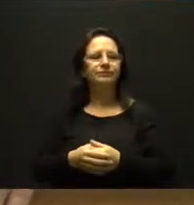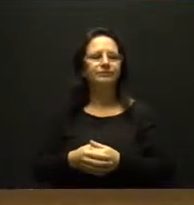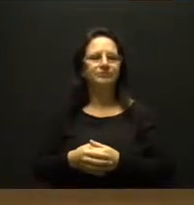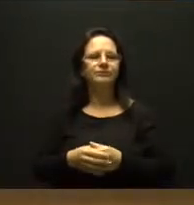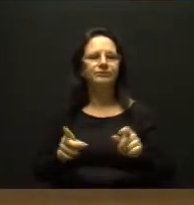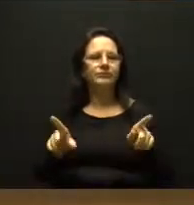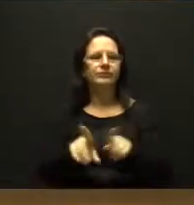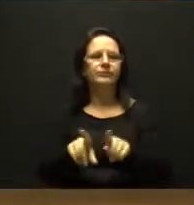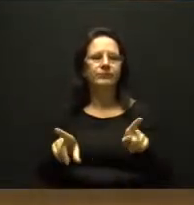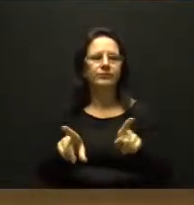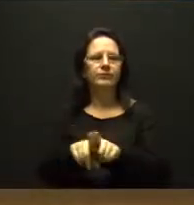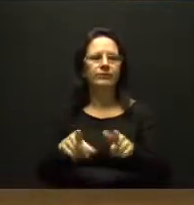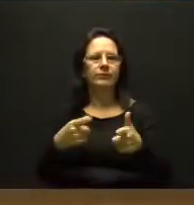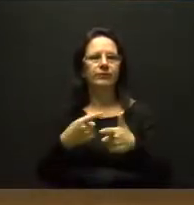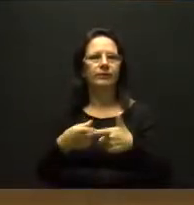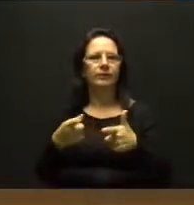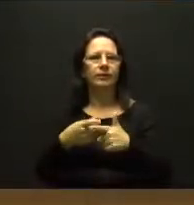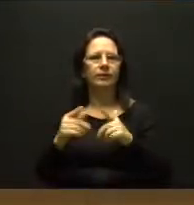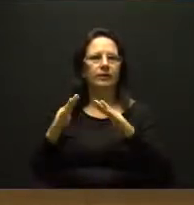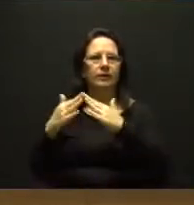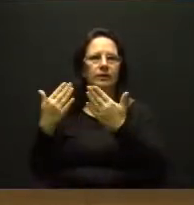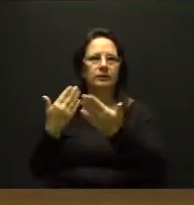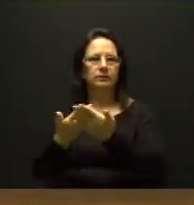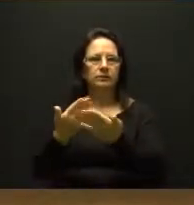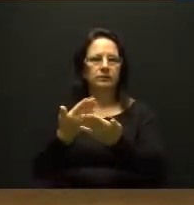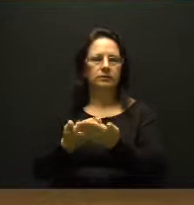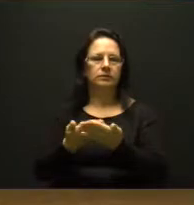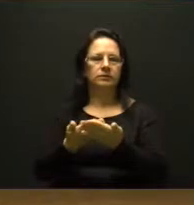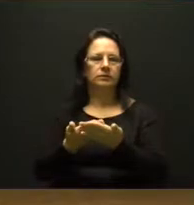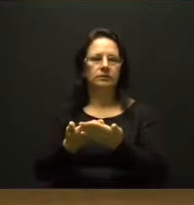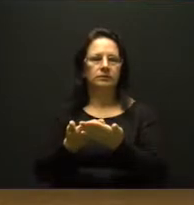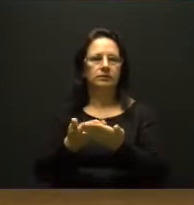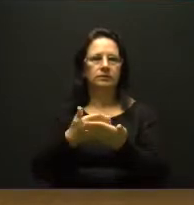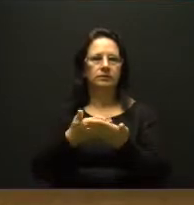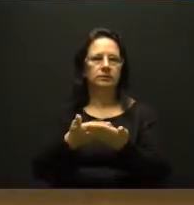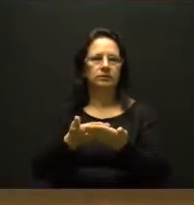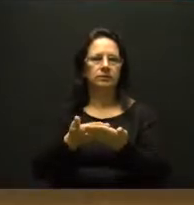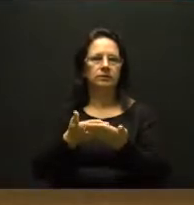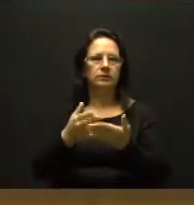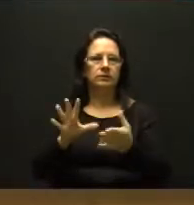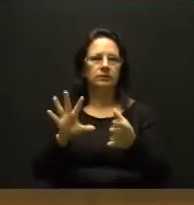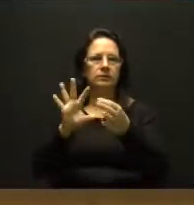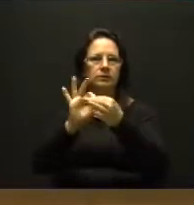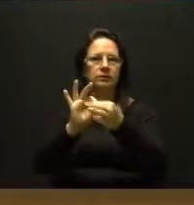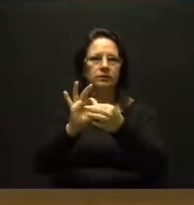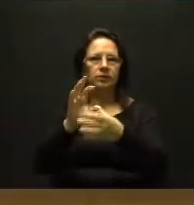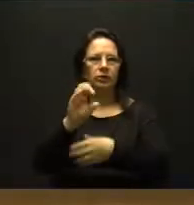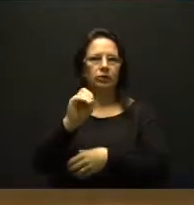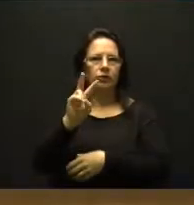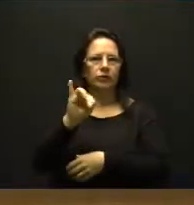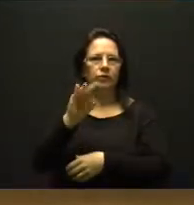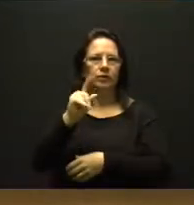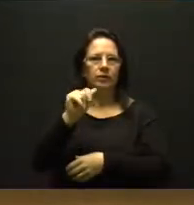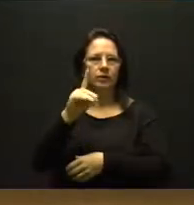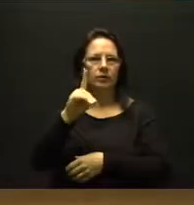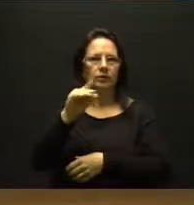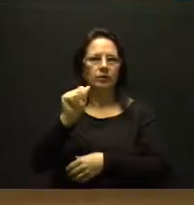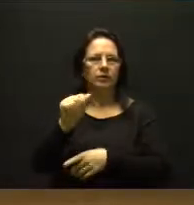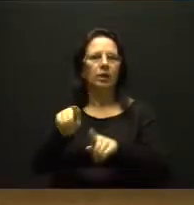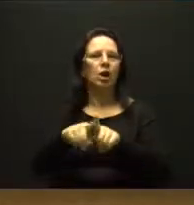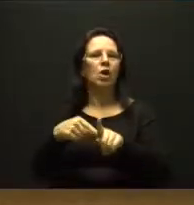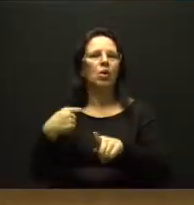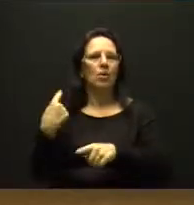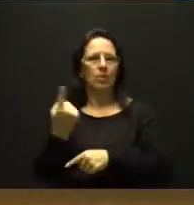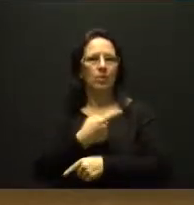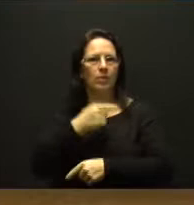falar de também um pouco da questão das creches vereador toninho dessas creches conveniadas é lamentavelmente nós sabemos